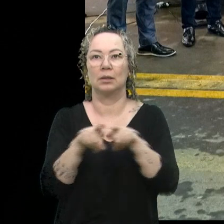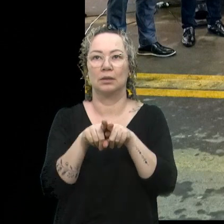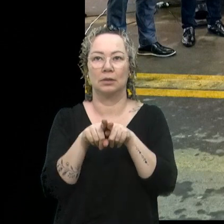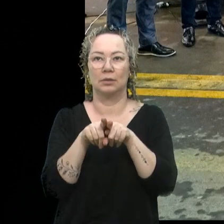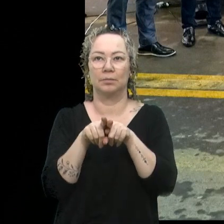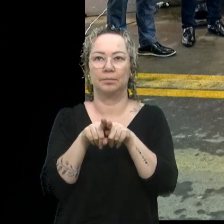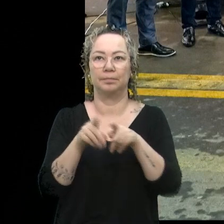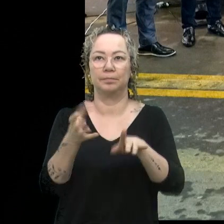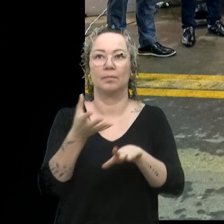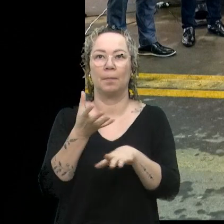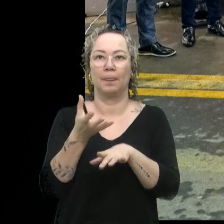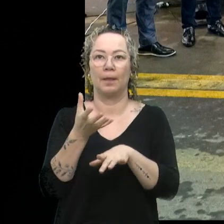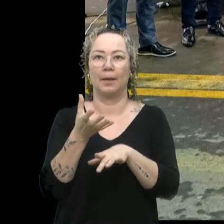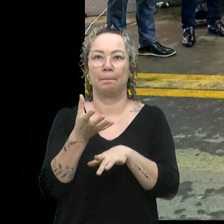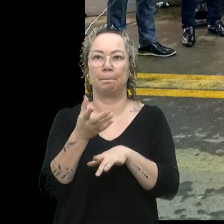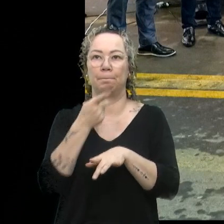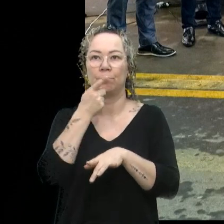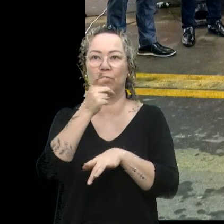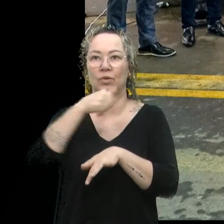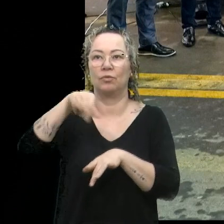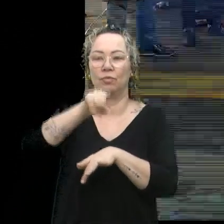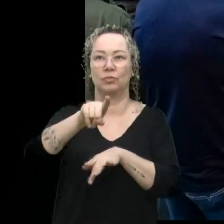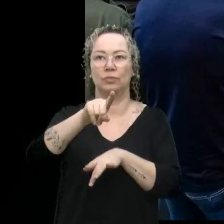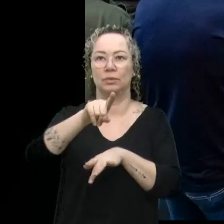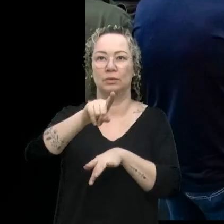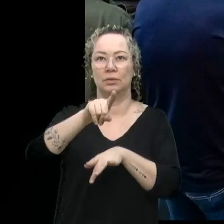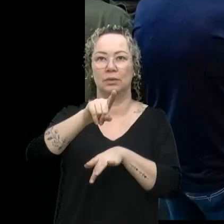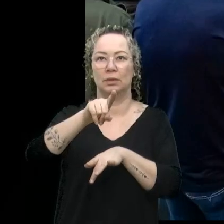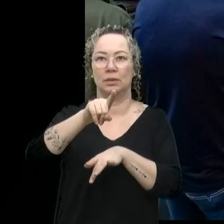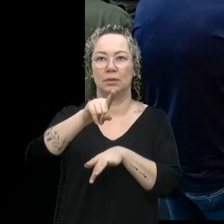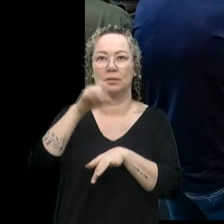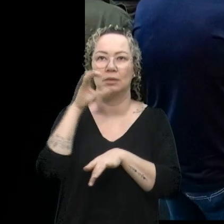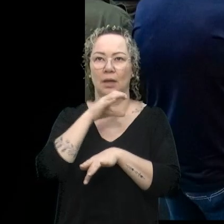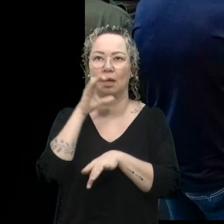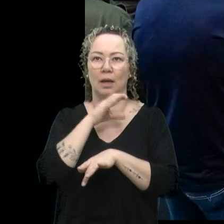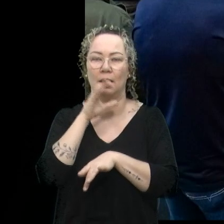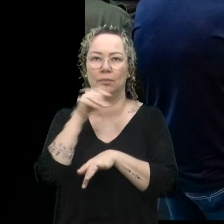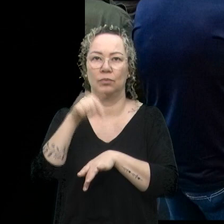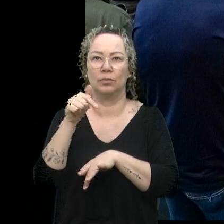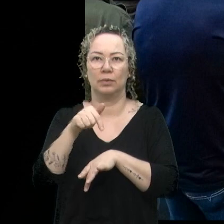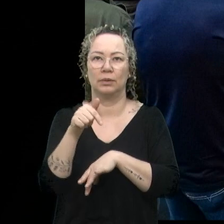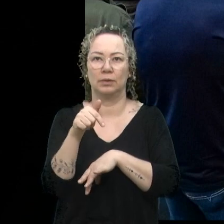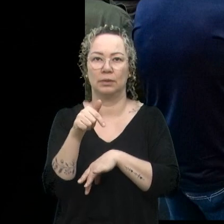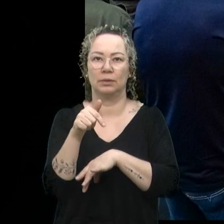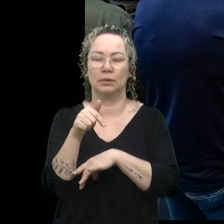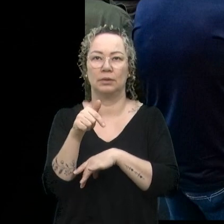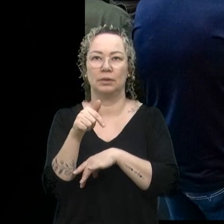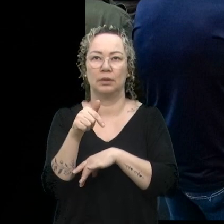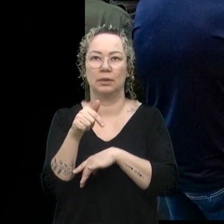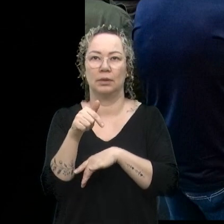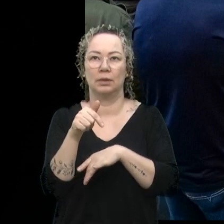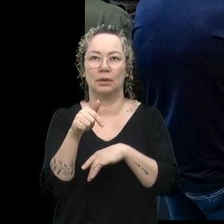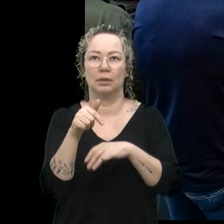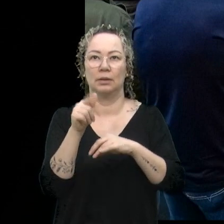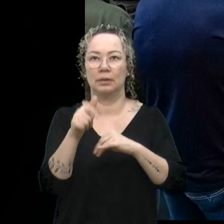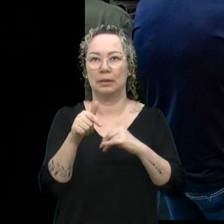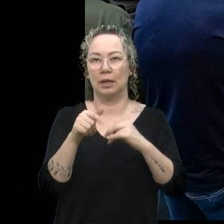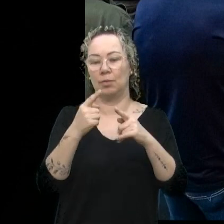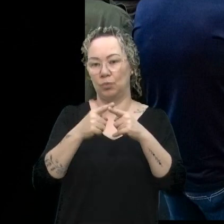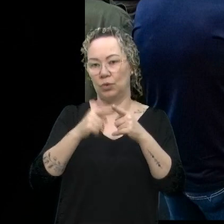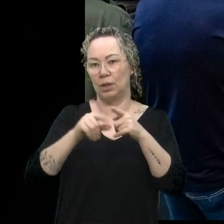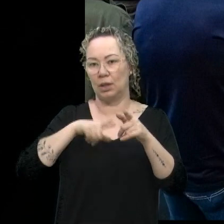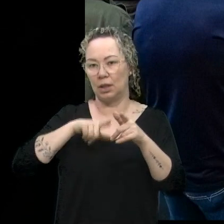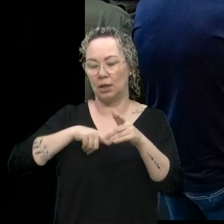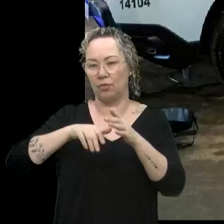quero falar desse fato brevemente, que foi essa situação da extorsão do mediante a sequestro,